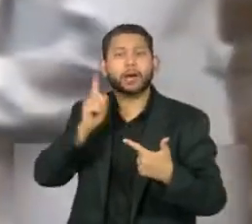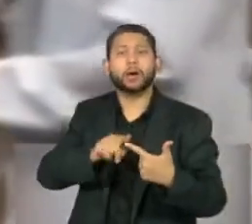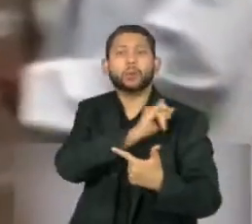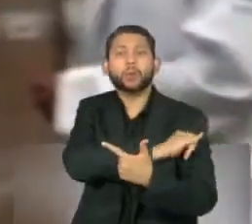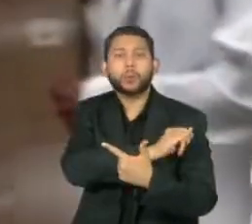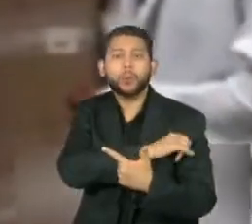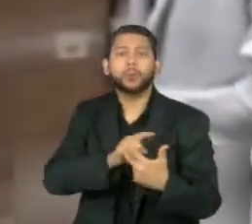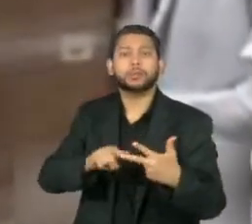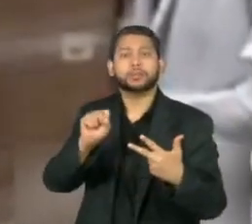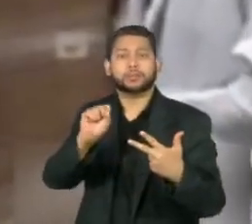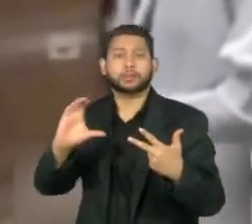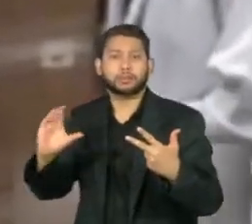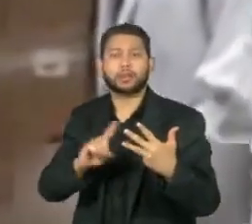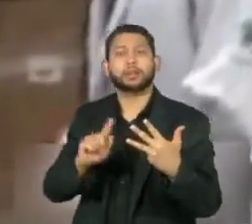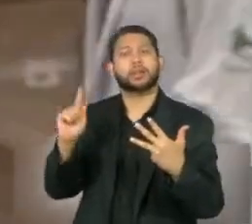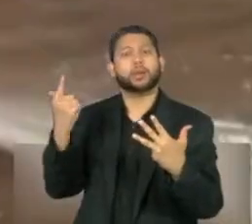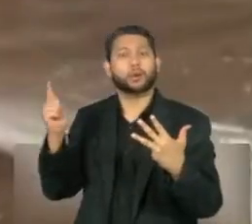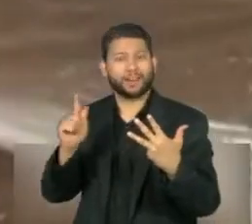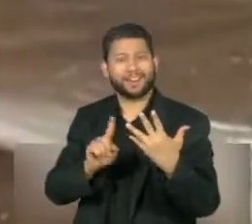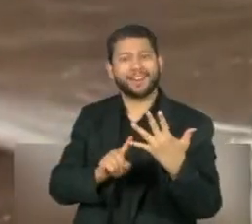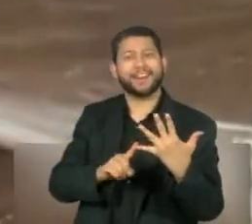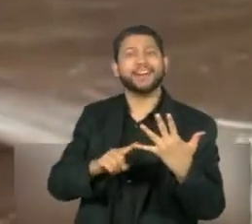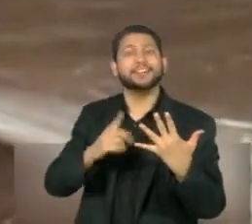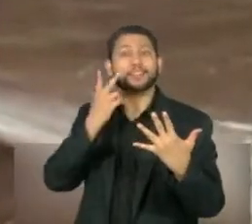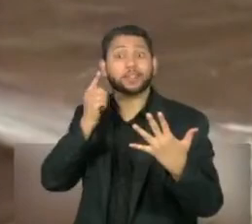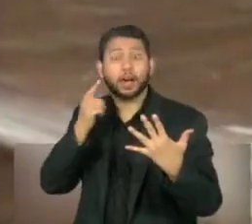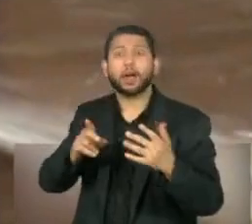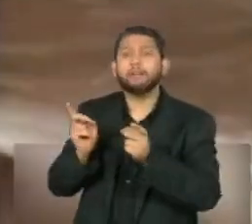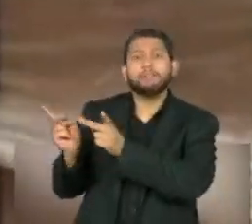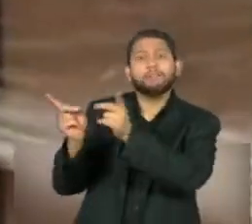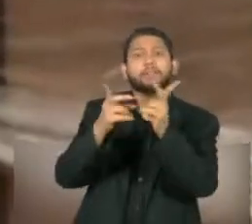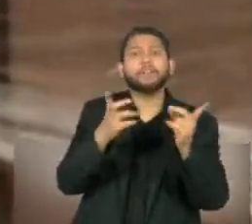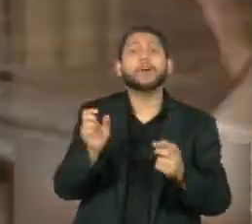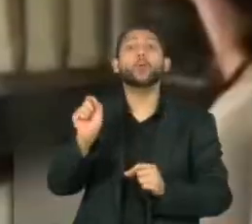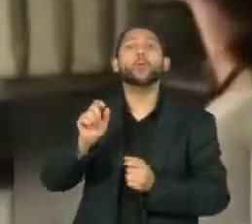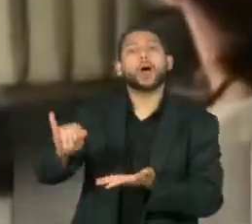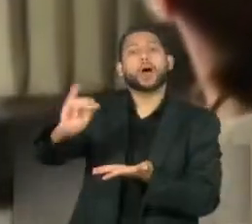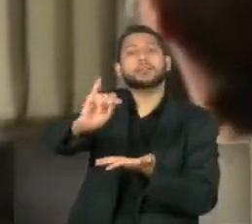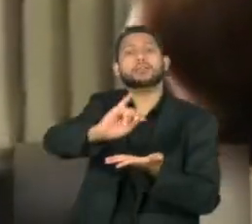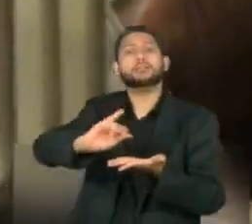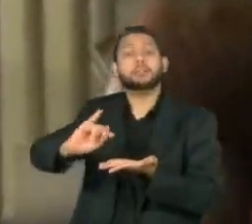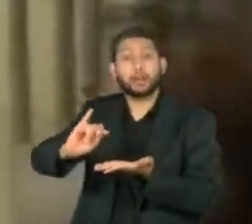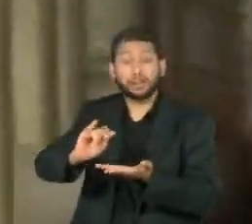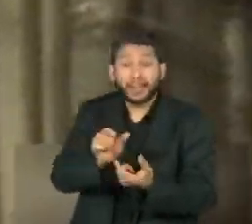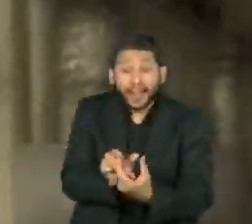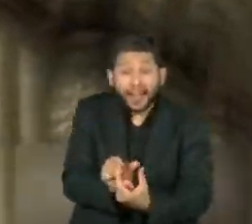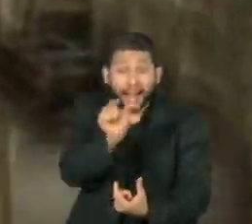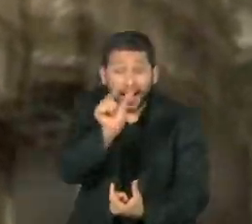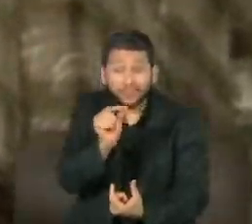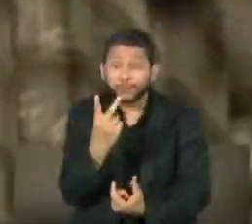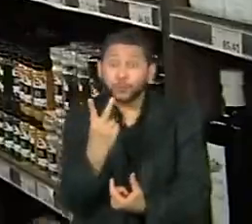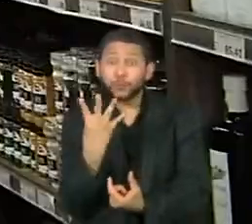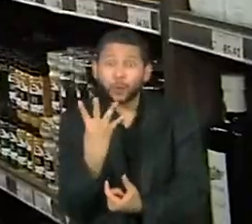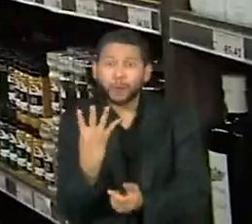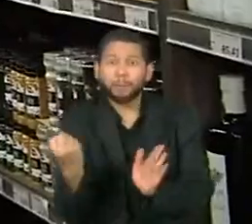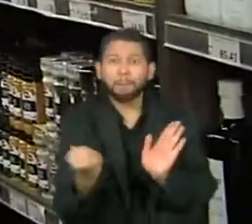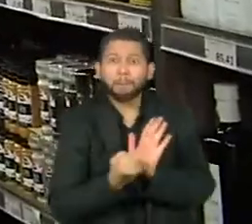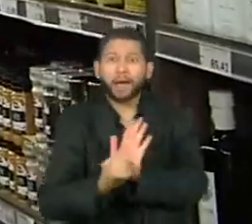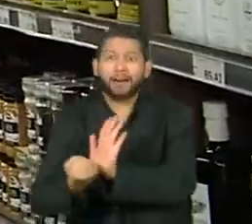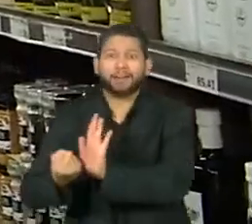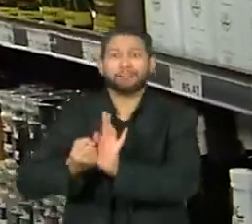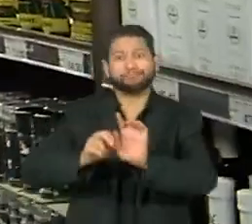Catarina, Goiás e Ceará. Ao todo, foram suspensas 150 mil garrafas de 24 marcas diferentes.